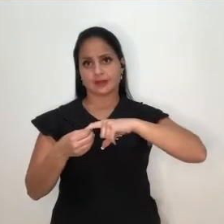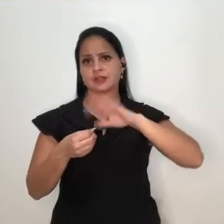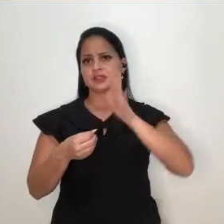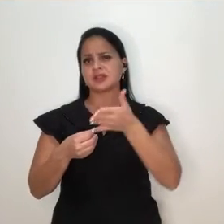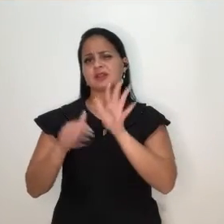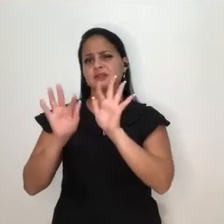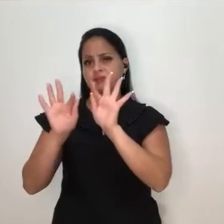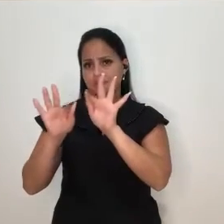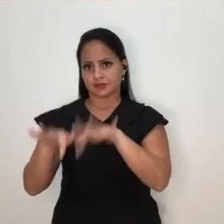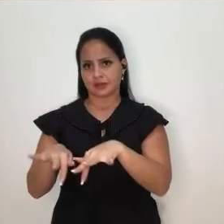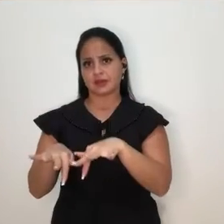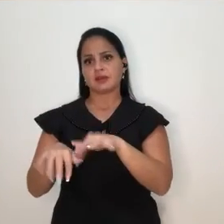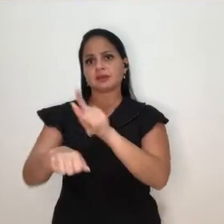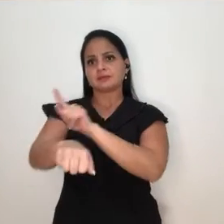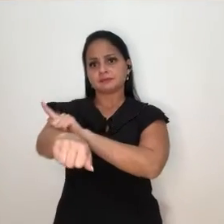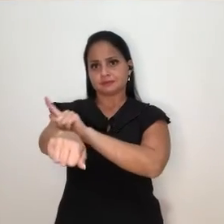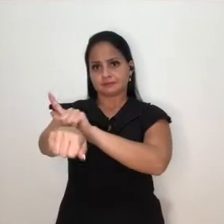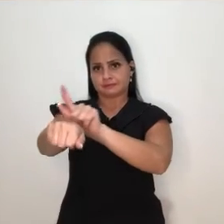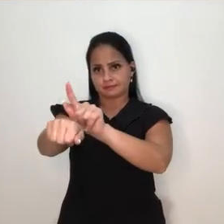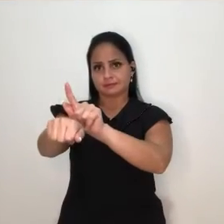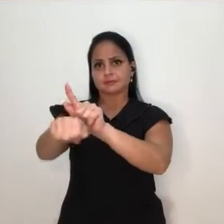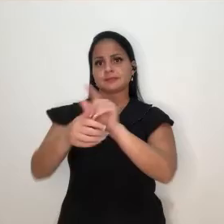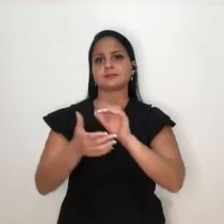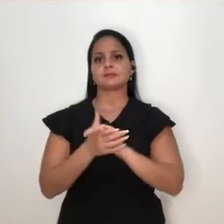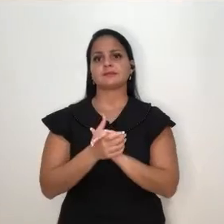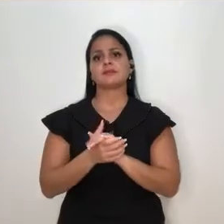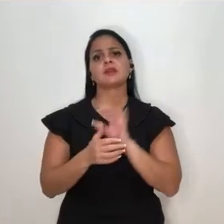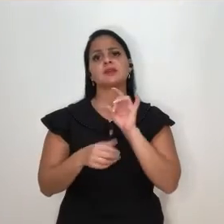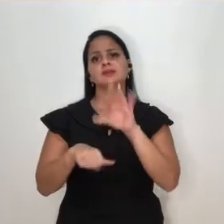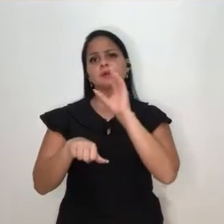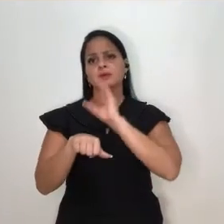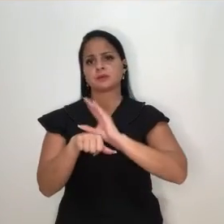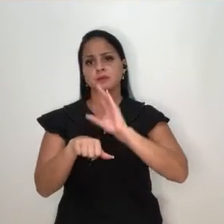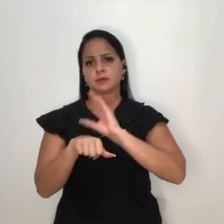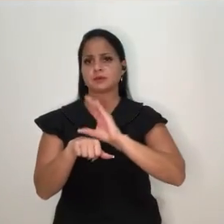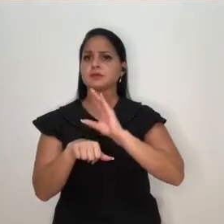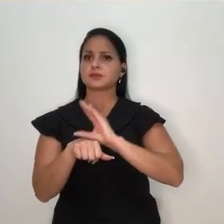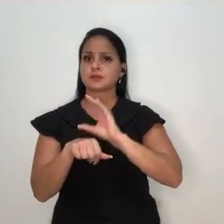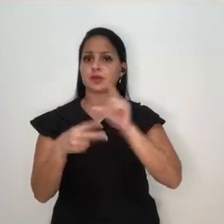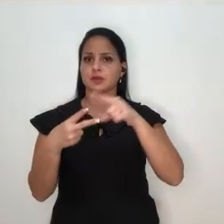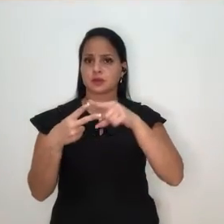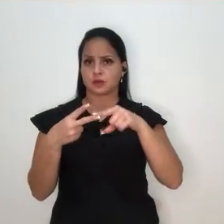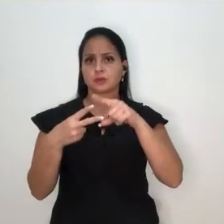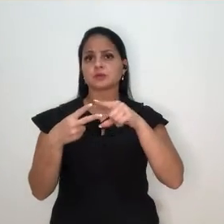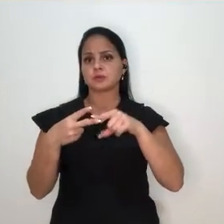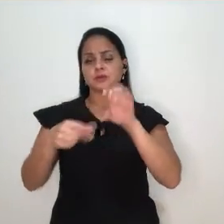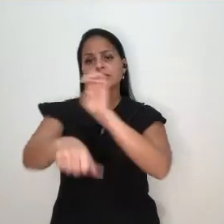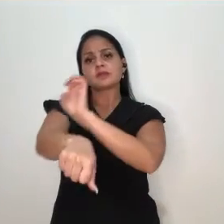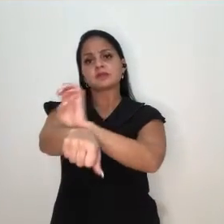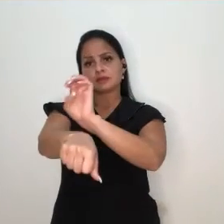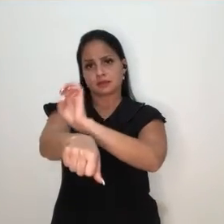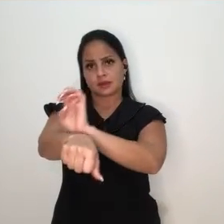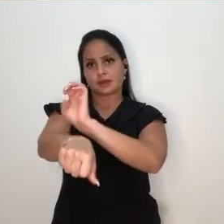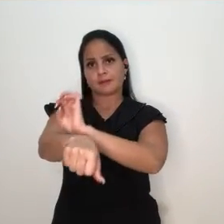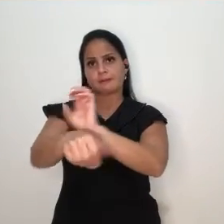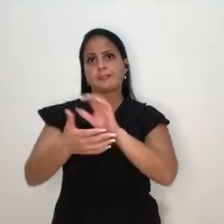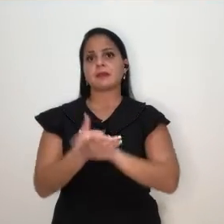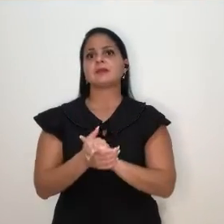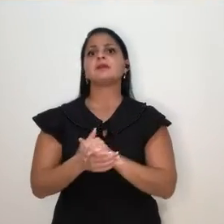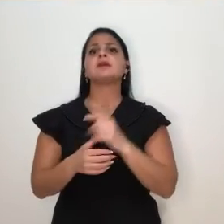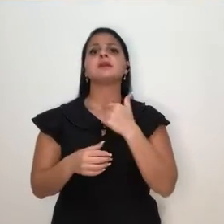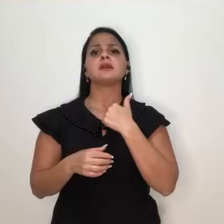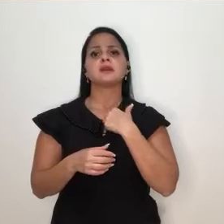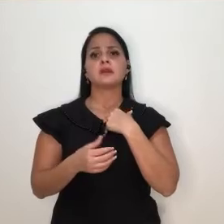eu voltei já no finalzinho da graduação. Então eu só cursei alguns dos 2 estágios que faltavam e